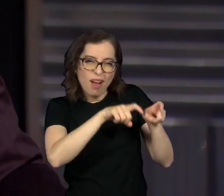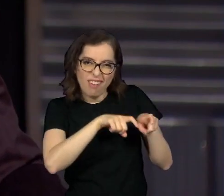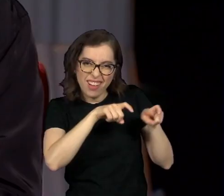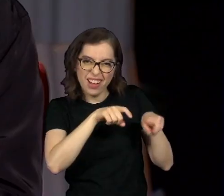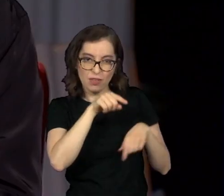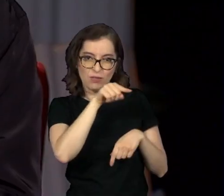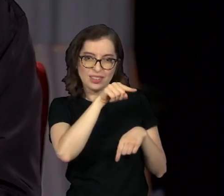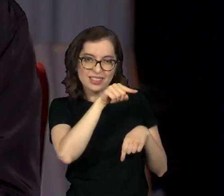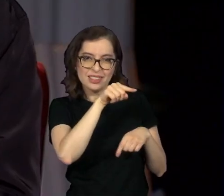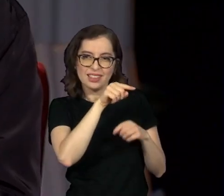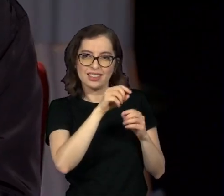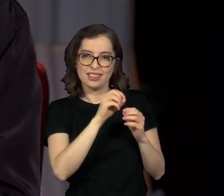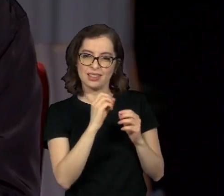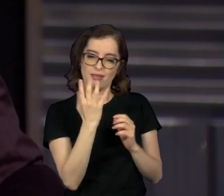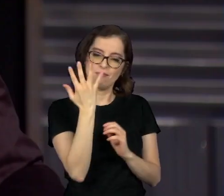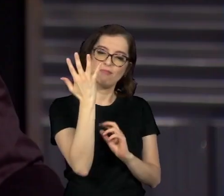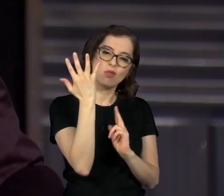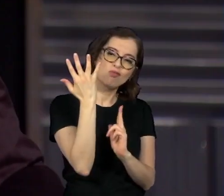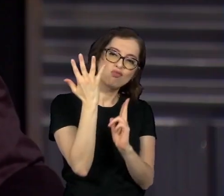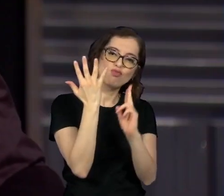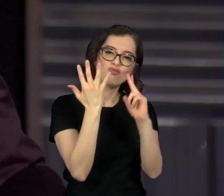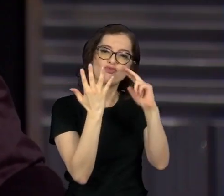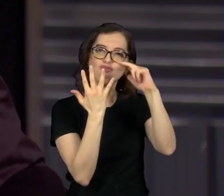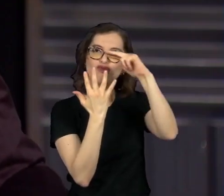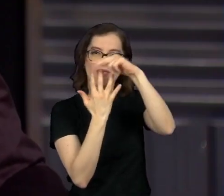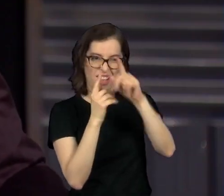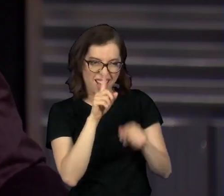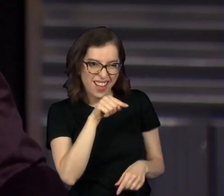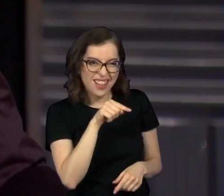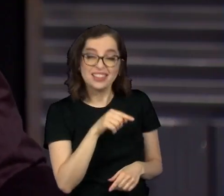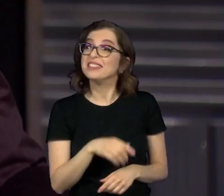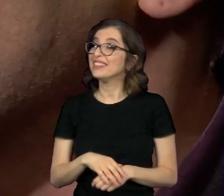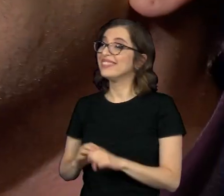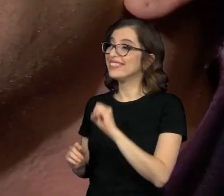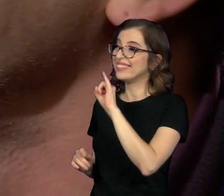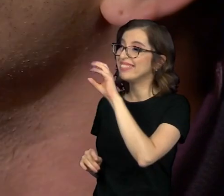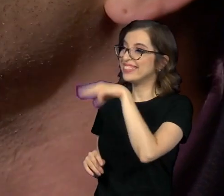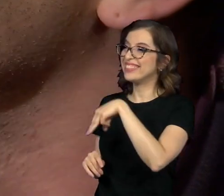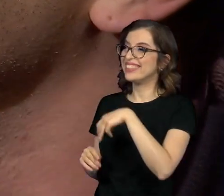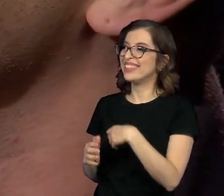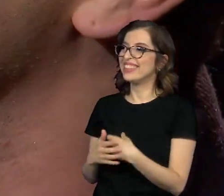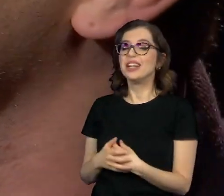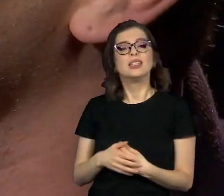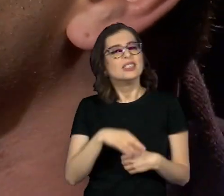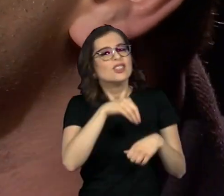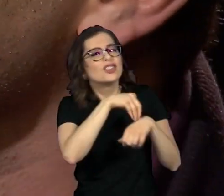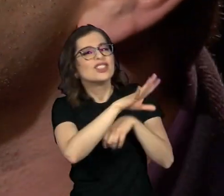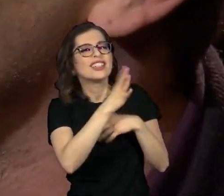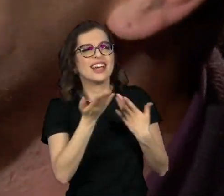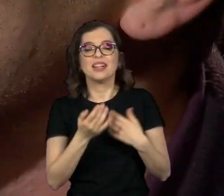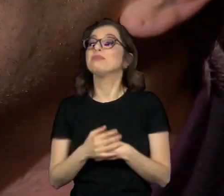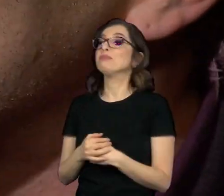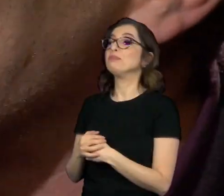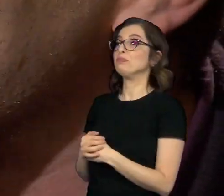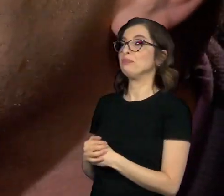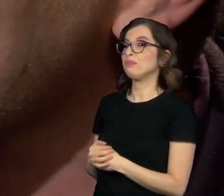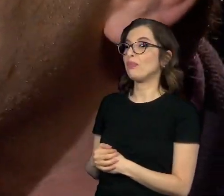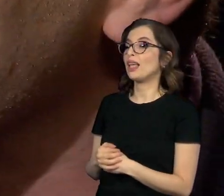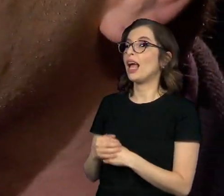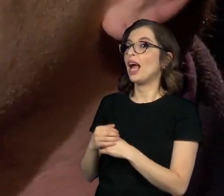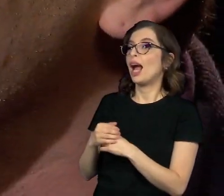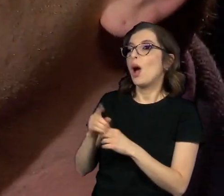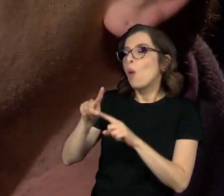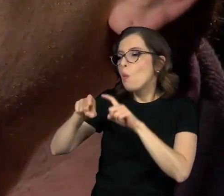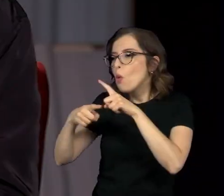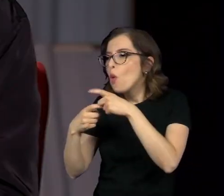Eu, sim. Você vai dar dica de poda? Você vai dar dica do quê? De minhoca? Seria muito difícil, porque cada espécie tem uma